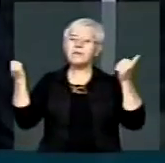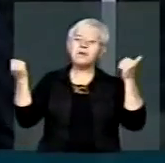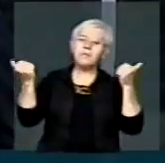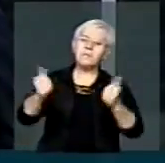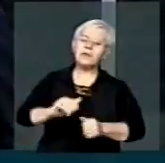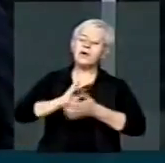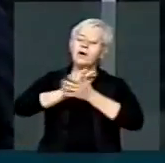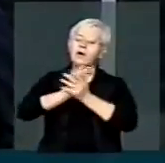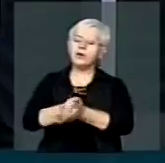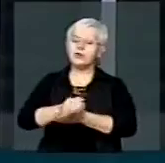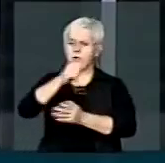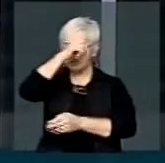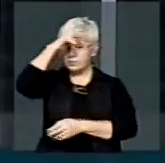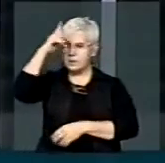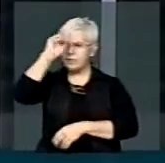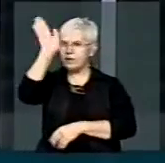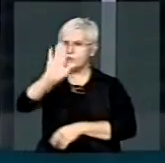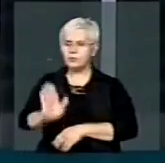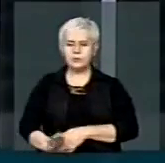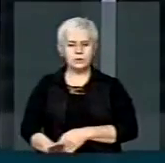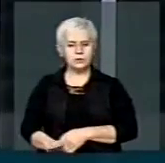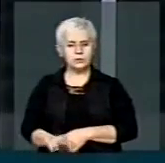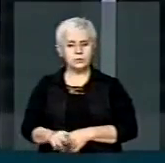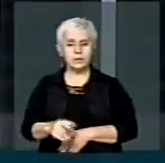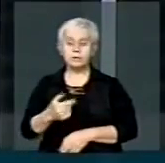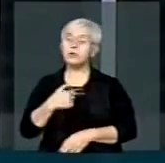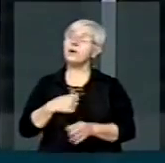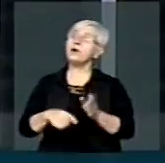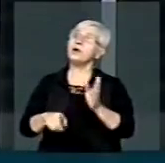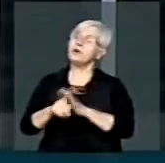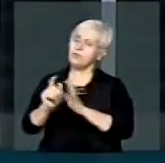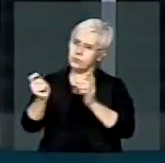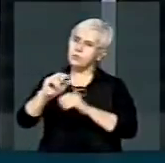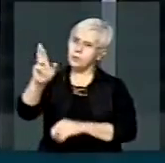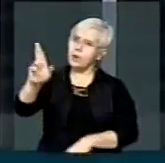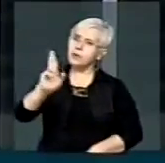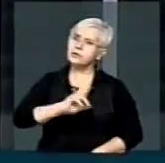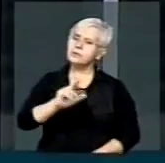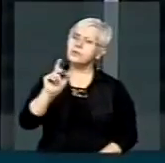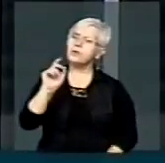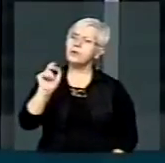Brasil, pedi, senhor presidente, que me respondessem.